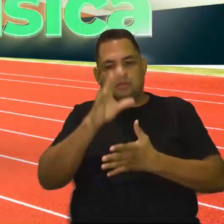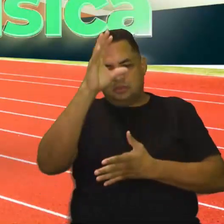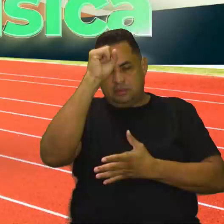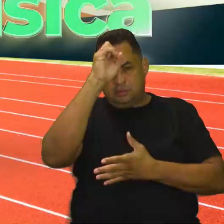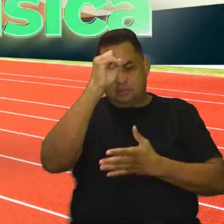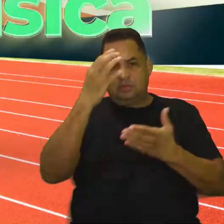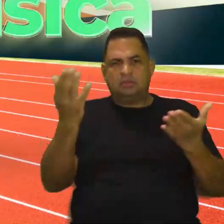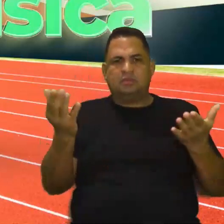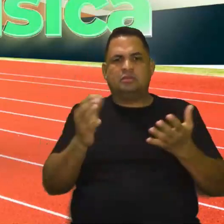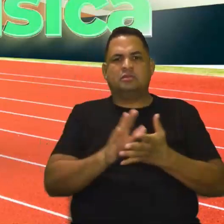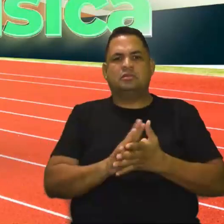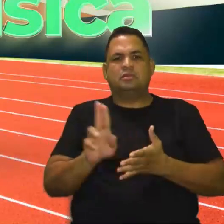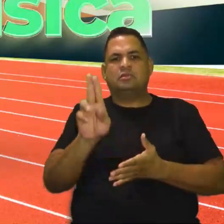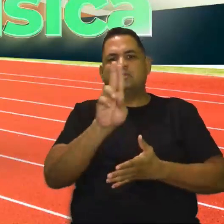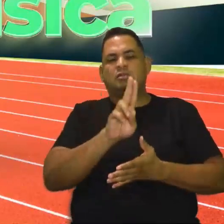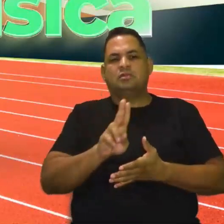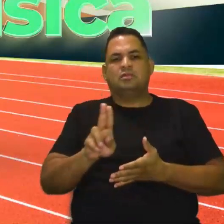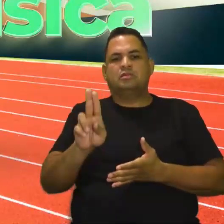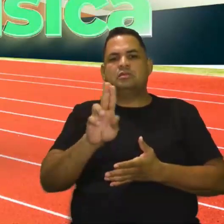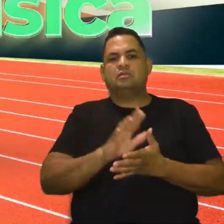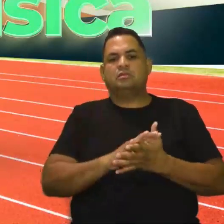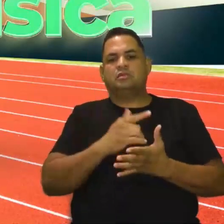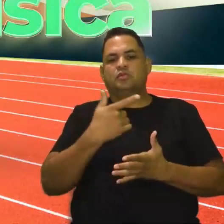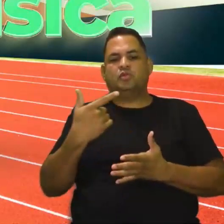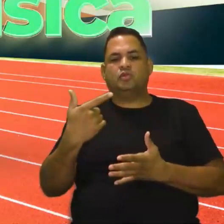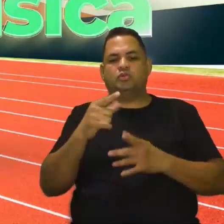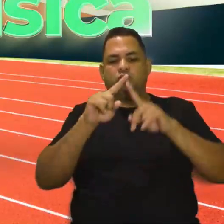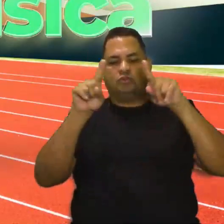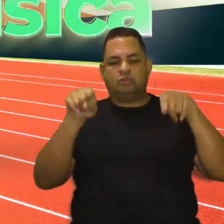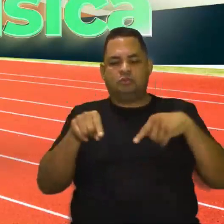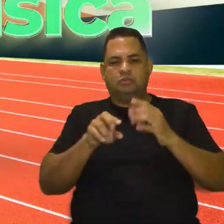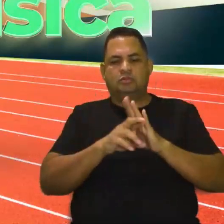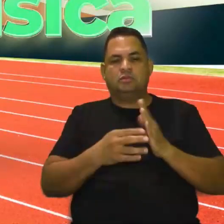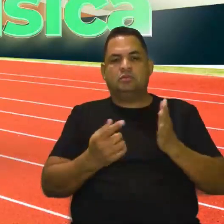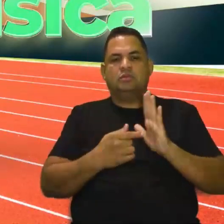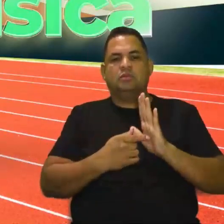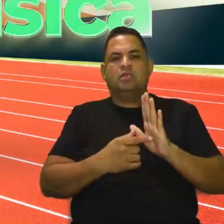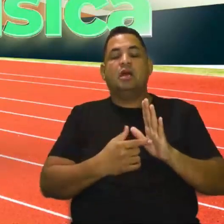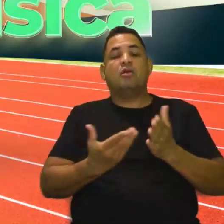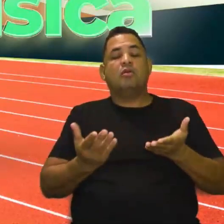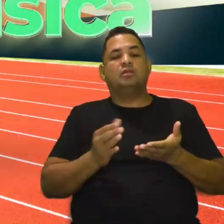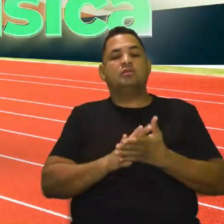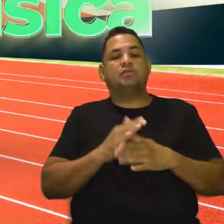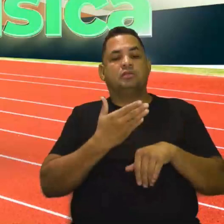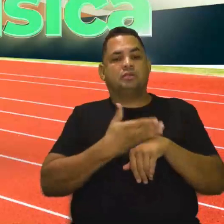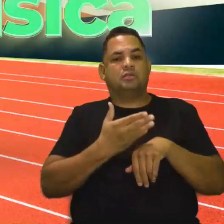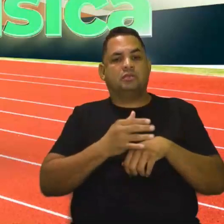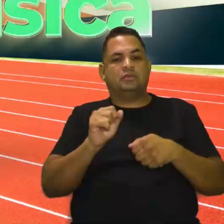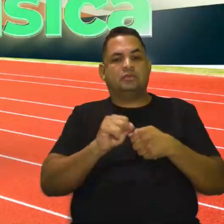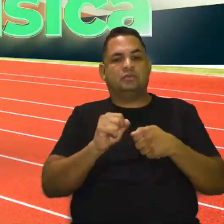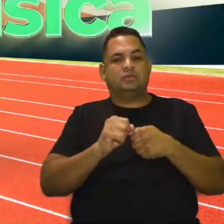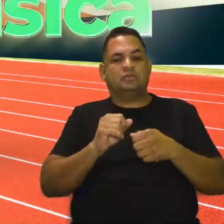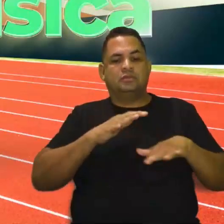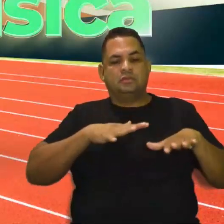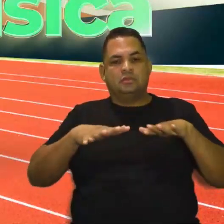pouquinho mais, utilizamos as duas tabelas de referência. Agora é só você treinar aí, fazer o teu